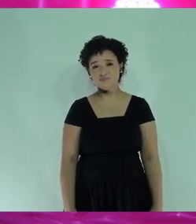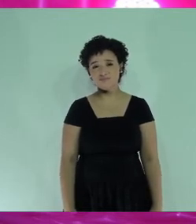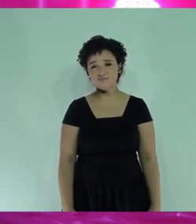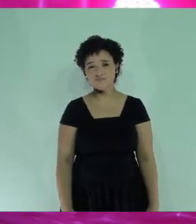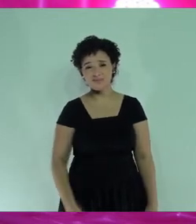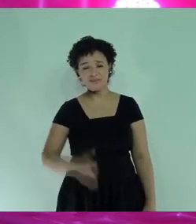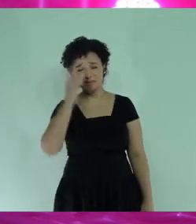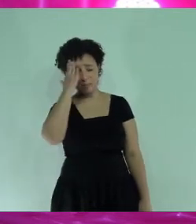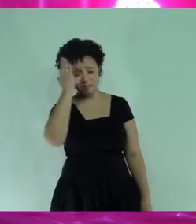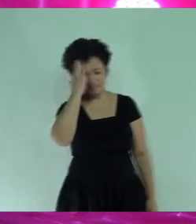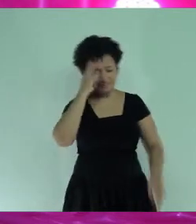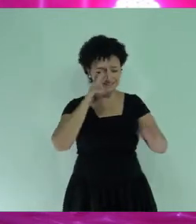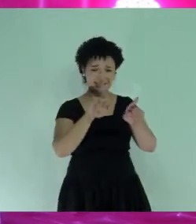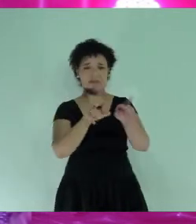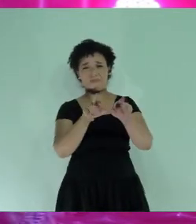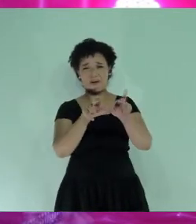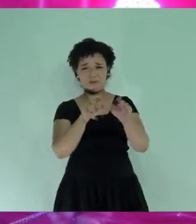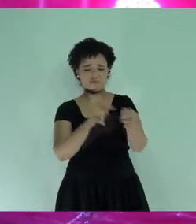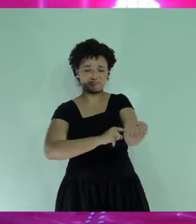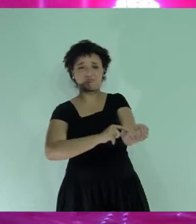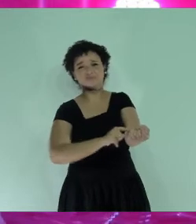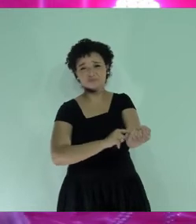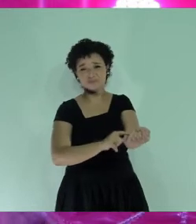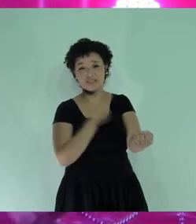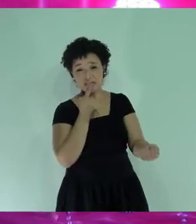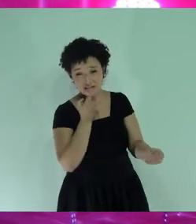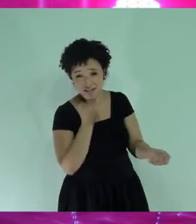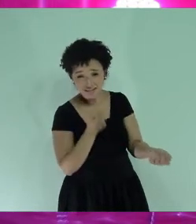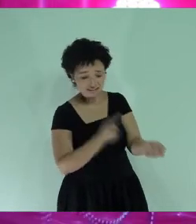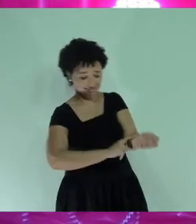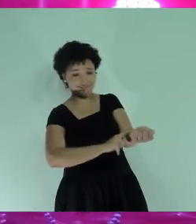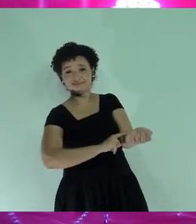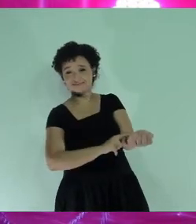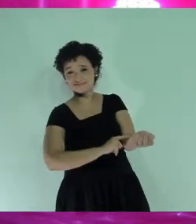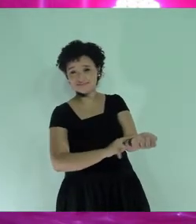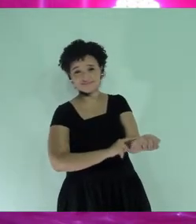Sabia até mesmo que os meus irmãos sanguíneos